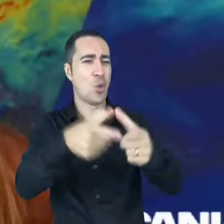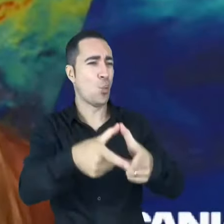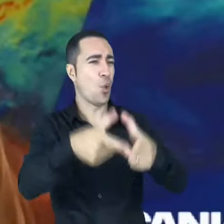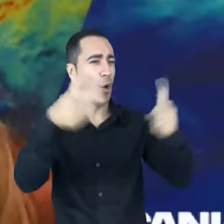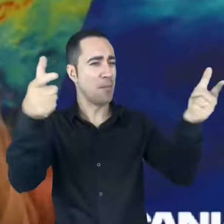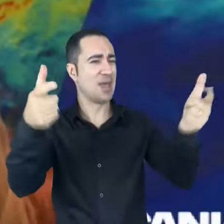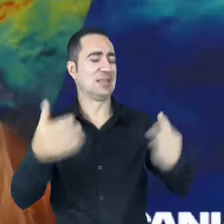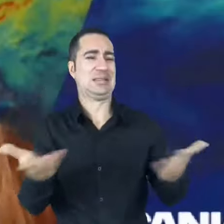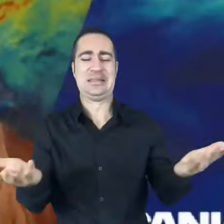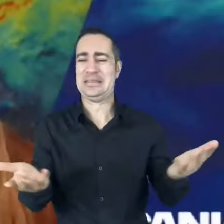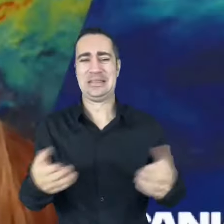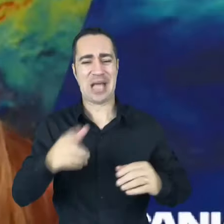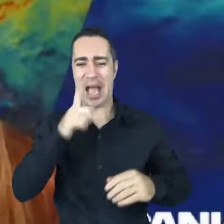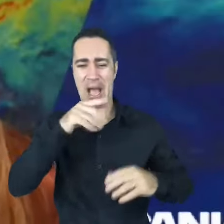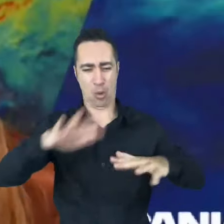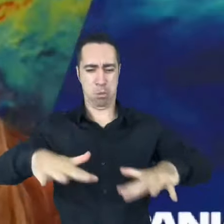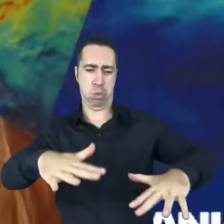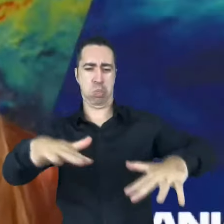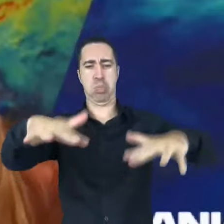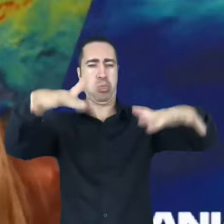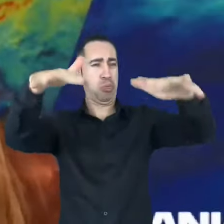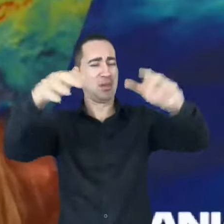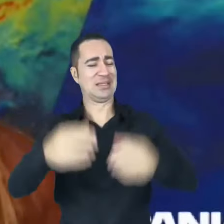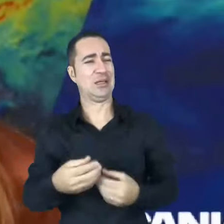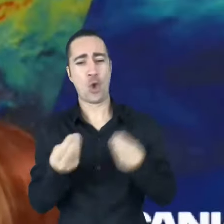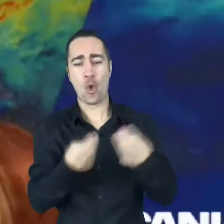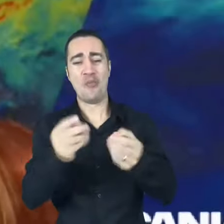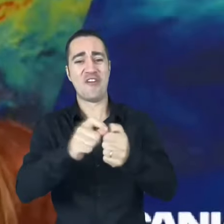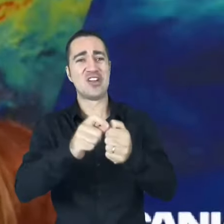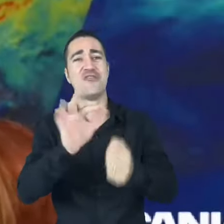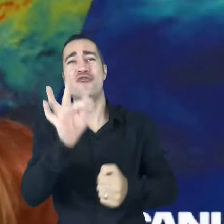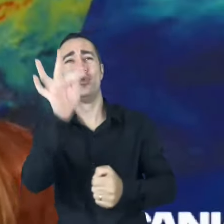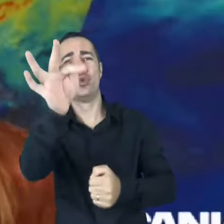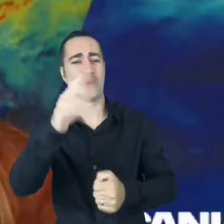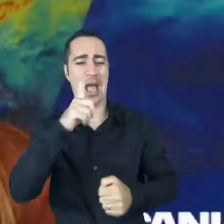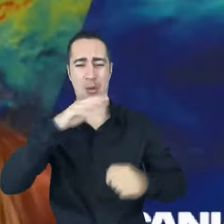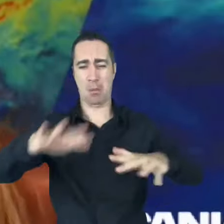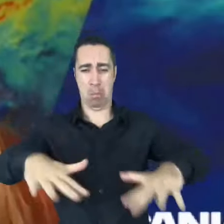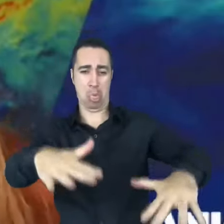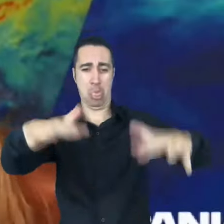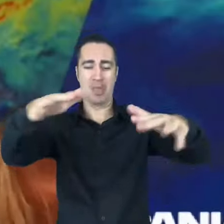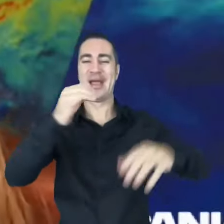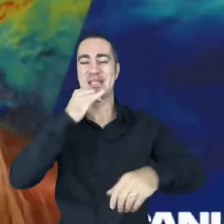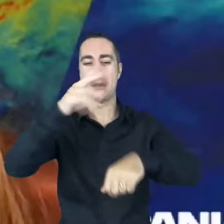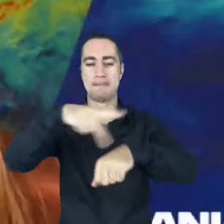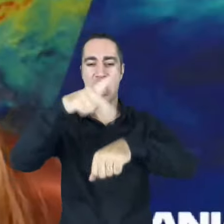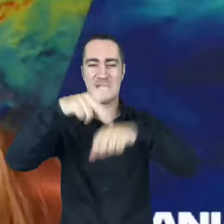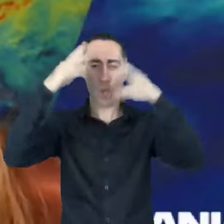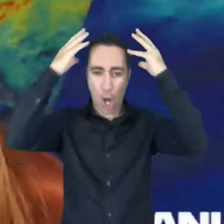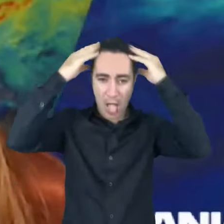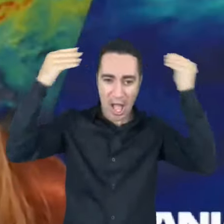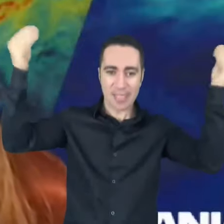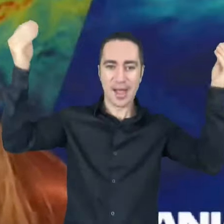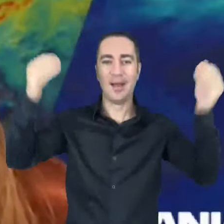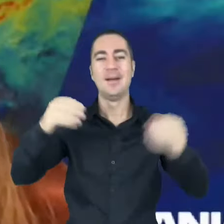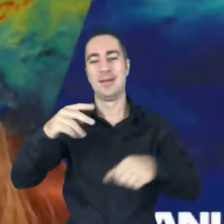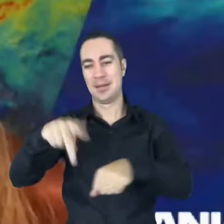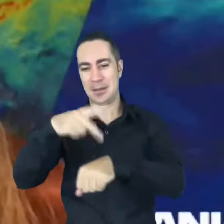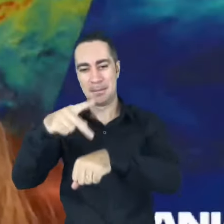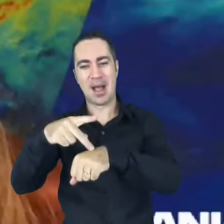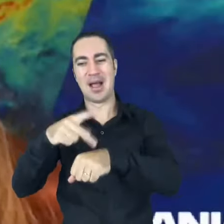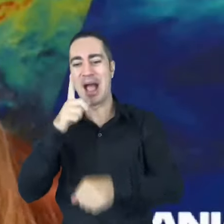oceanos. O que você vai fazer? O que você pode fazer em Amsterdã, em partes do mundo, sobre a água, que está